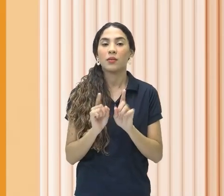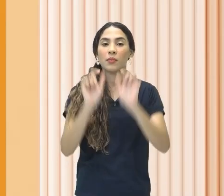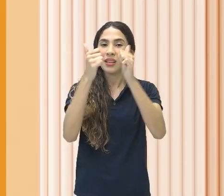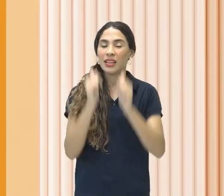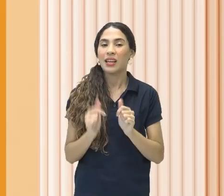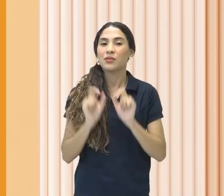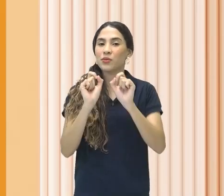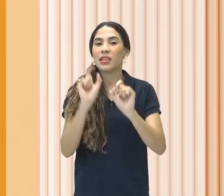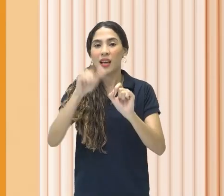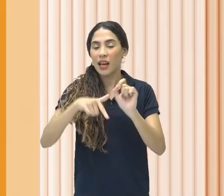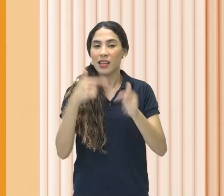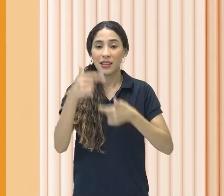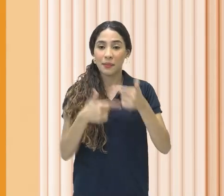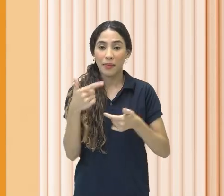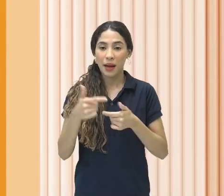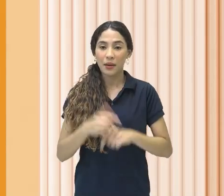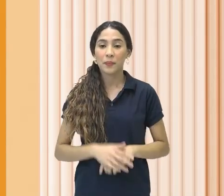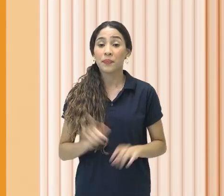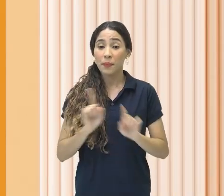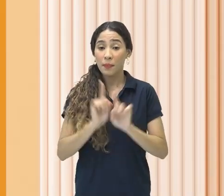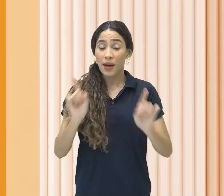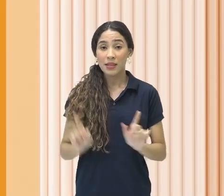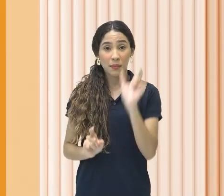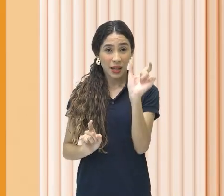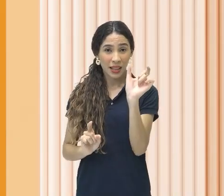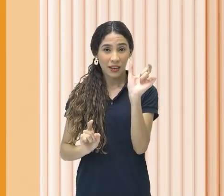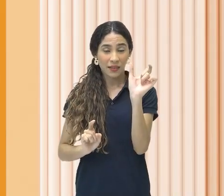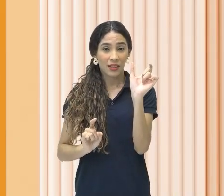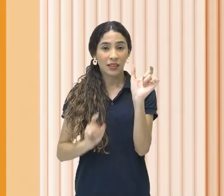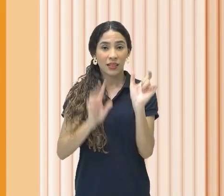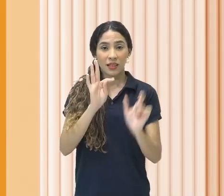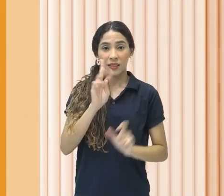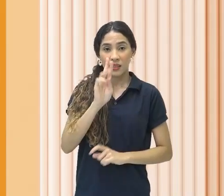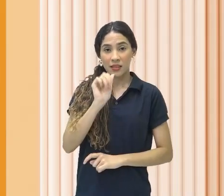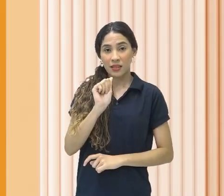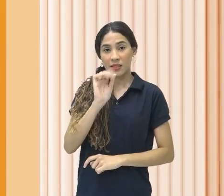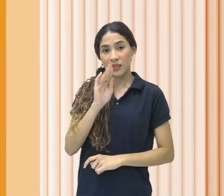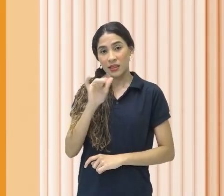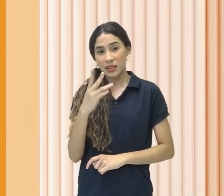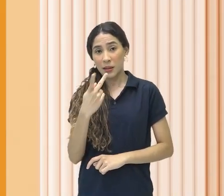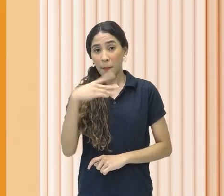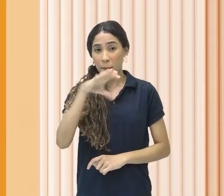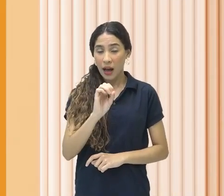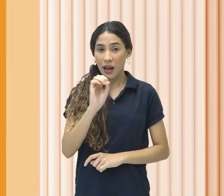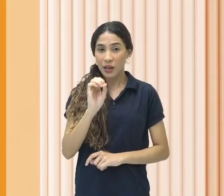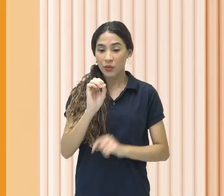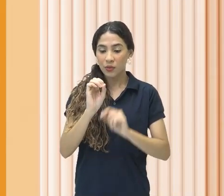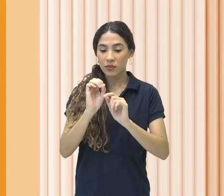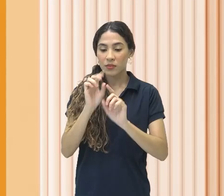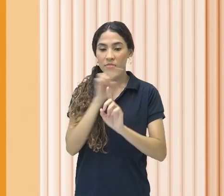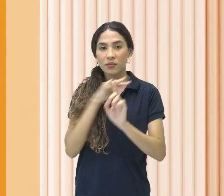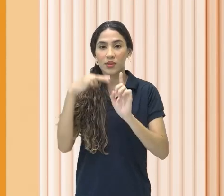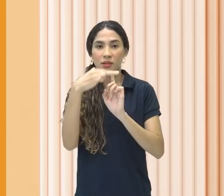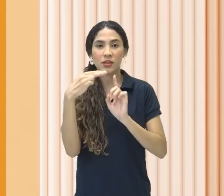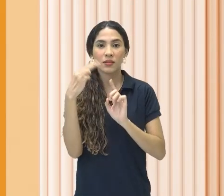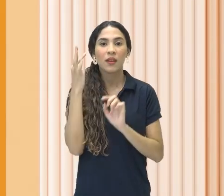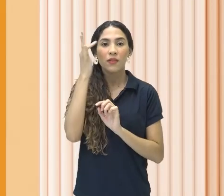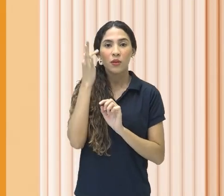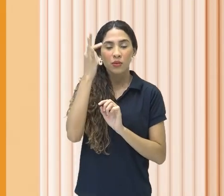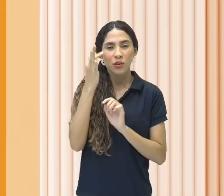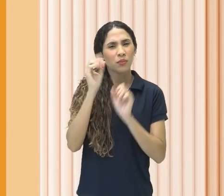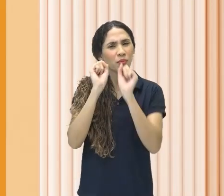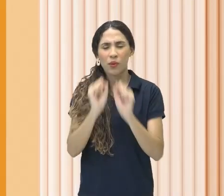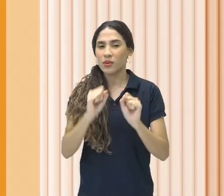seja o trabalho, mas essa palavra trabalho, ela, do ponto de vista filosófico, nós podemos extrair